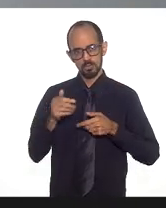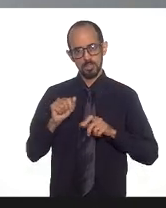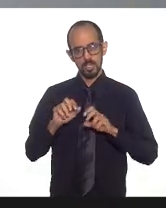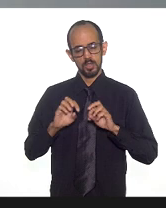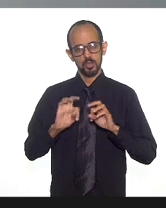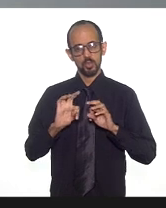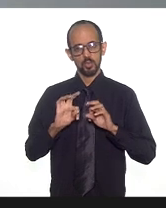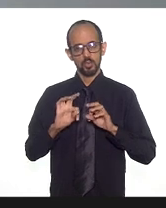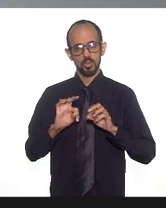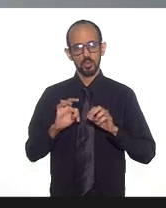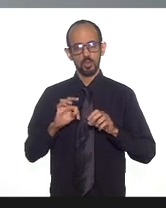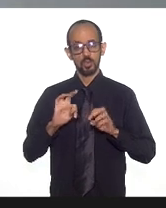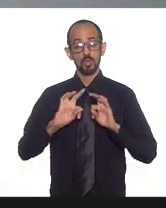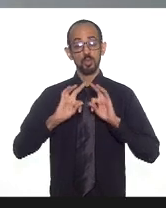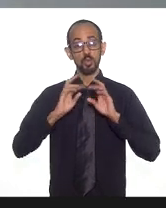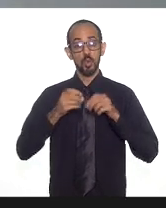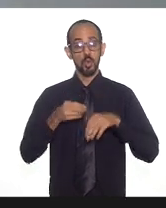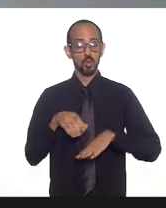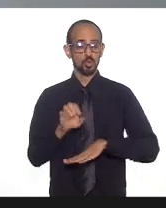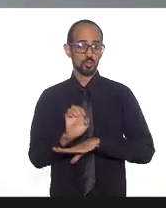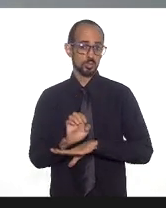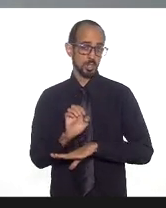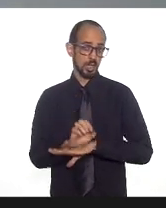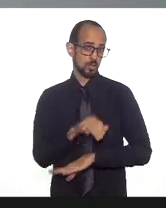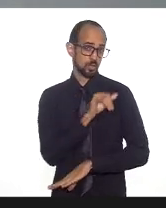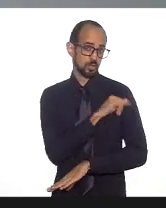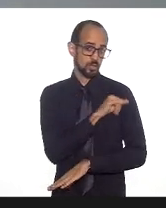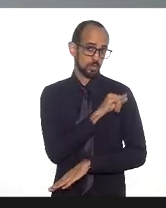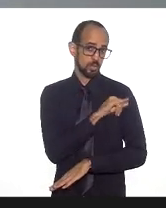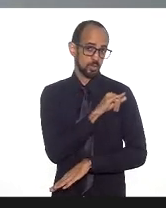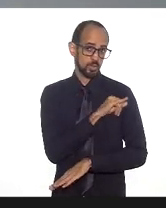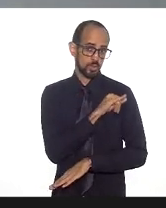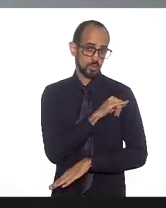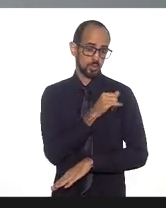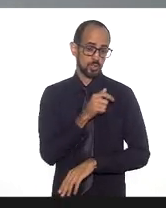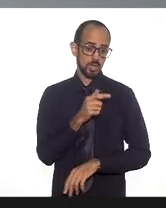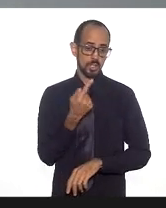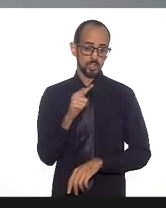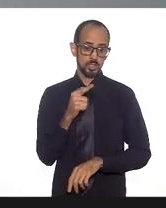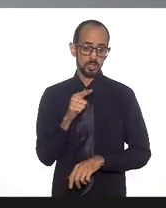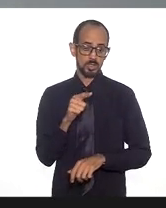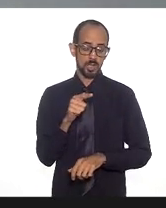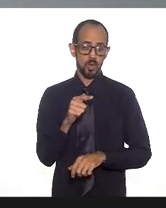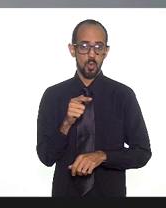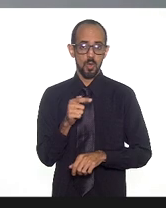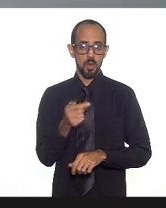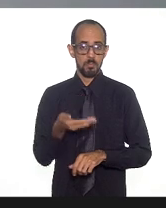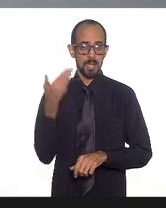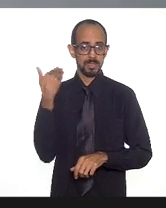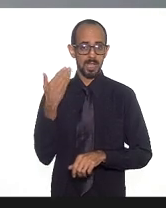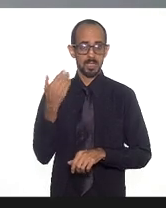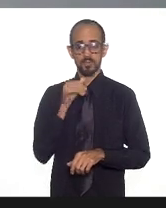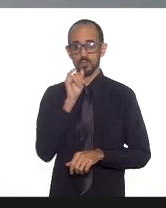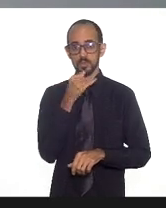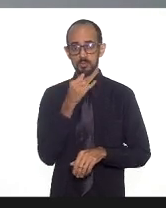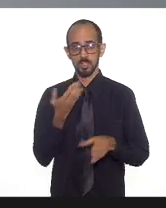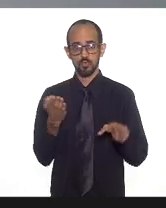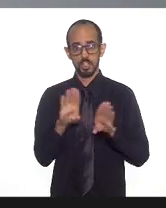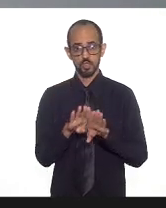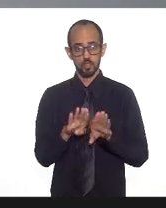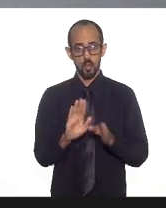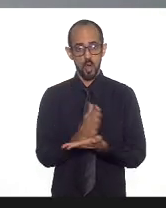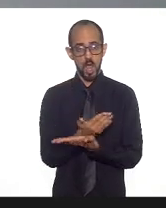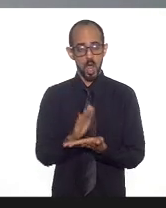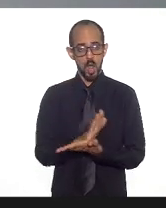polarizada em todo o estado do Rio de Janeiro. Houve fechamento já na gestão passada de alguns polos, de alguns SEJA, que isso é, para a gente é